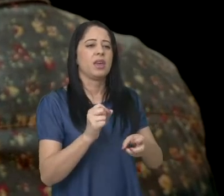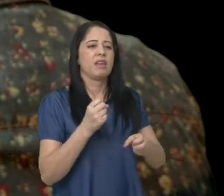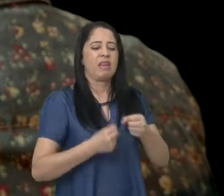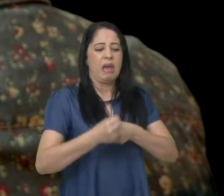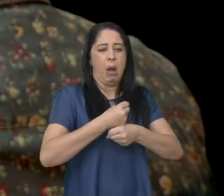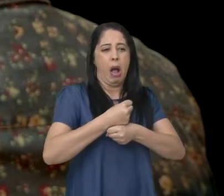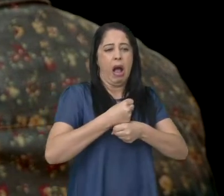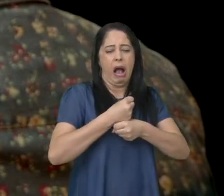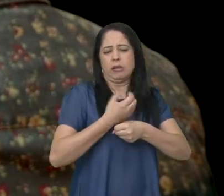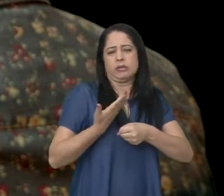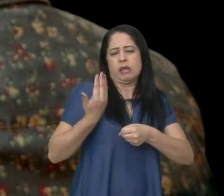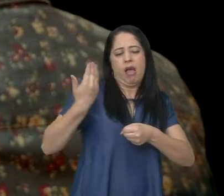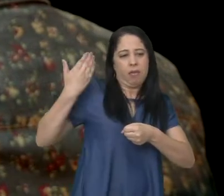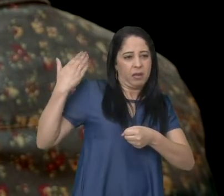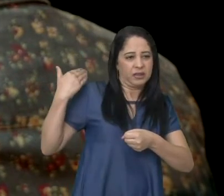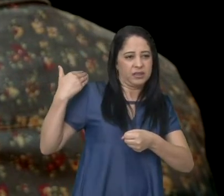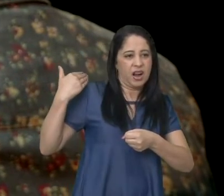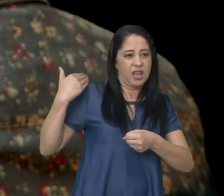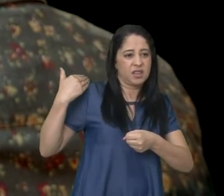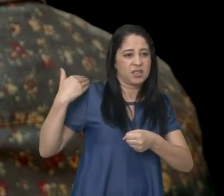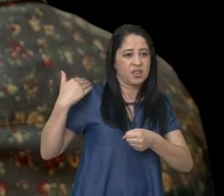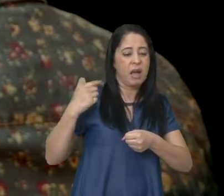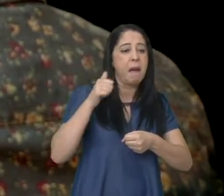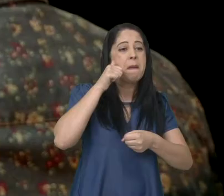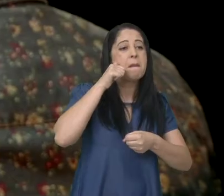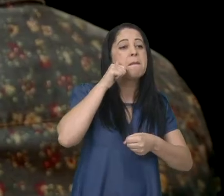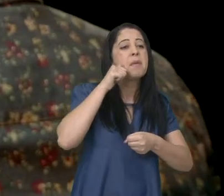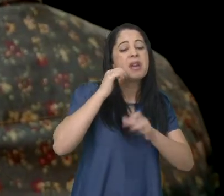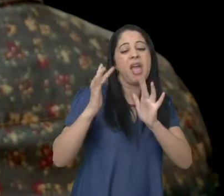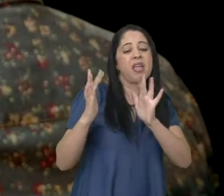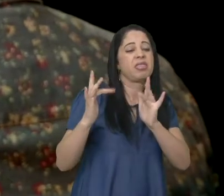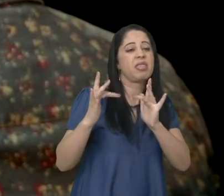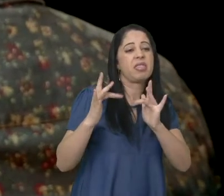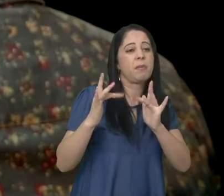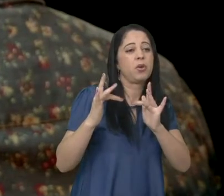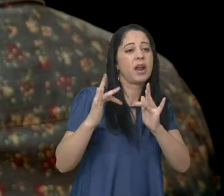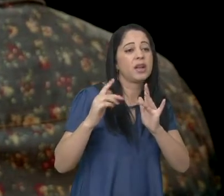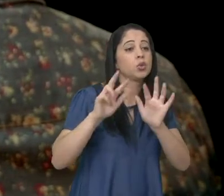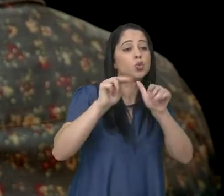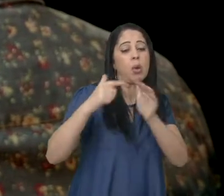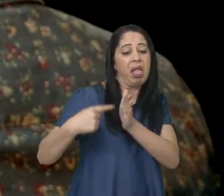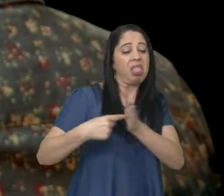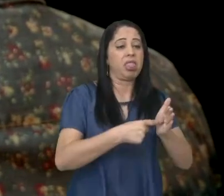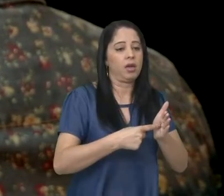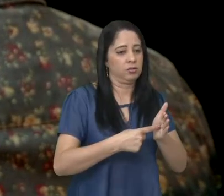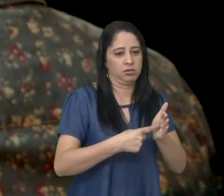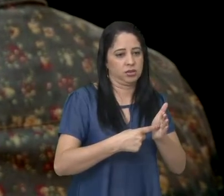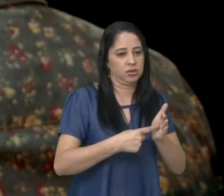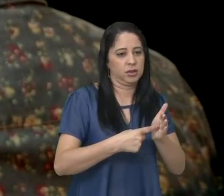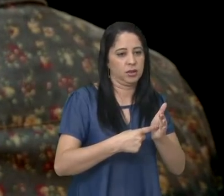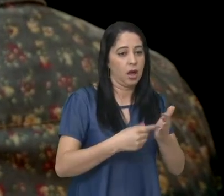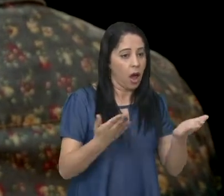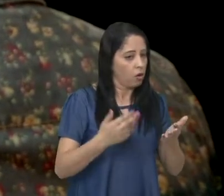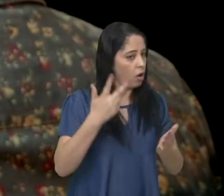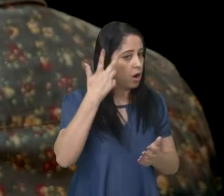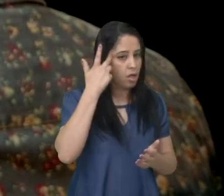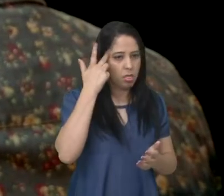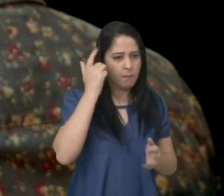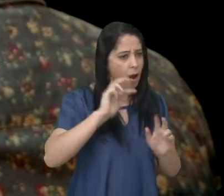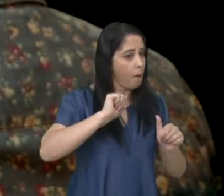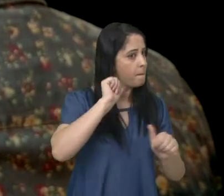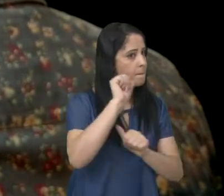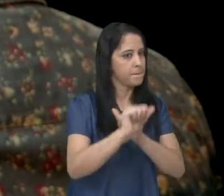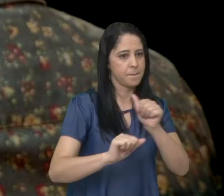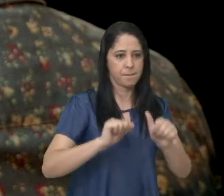de namorados, né, adolescentes que brigavam, né? Tinha poucos casos. Hoje é normal quase, a gente